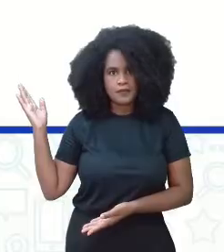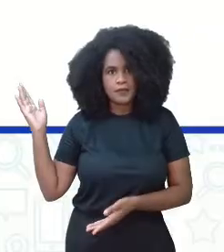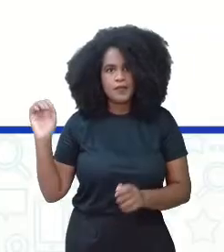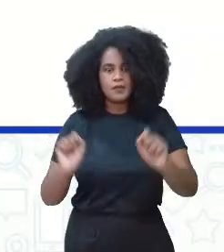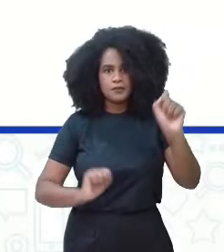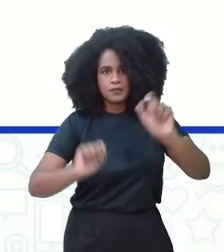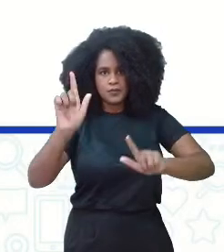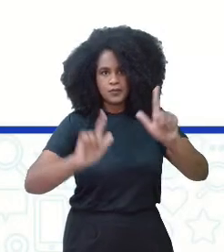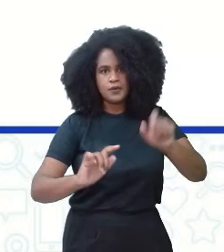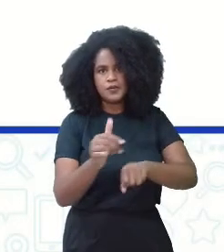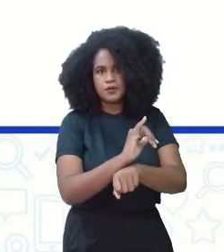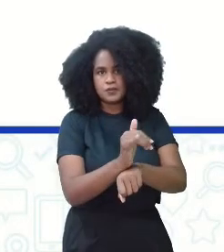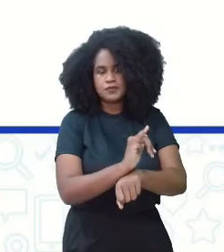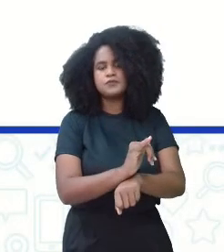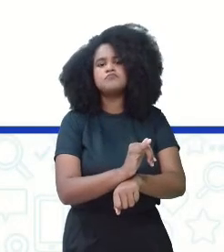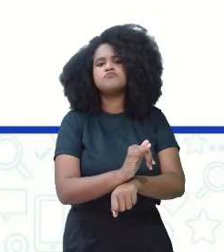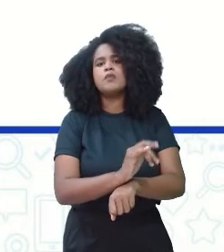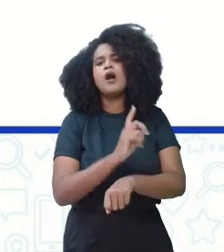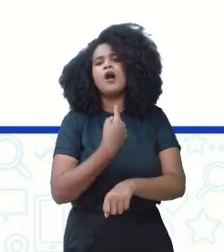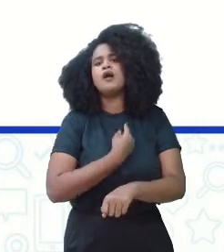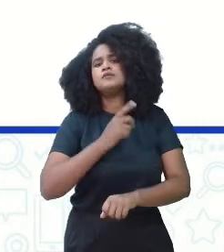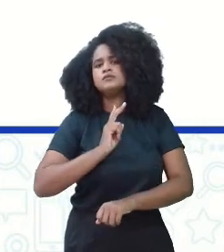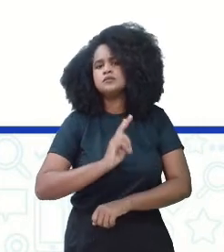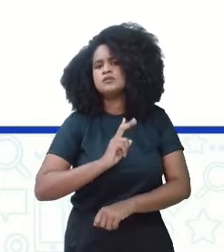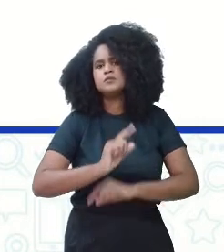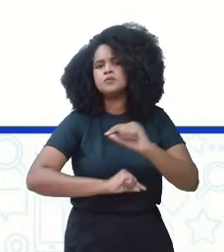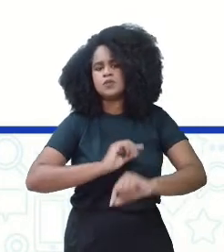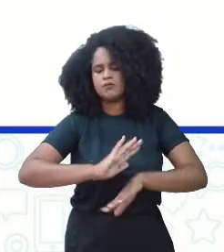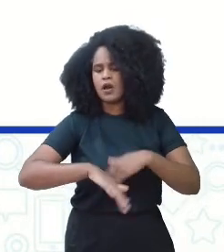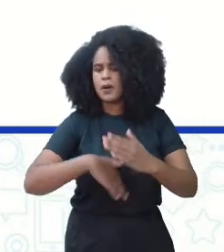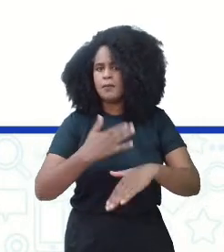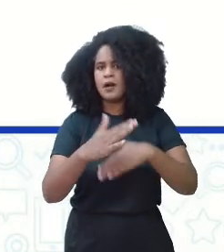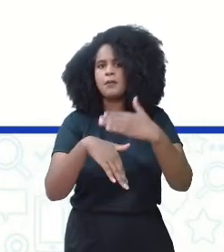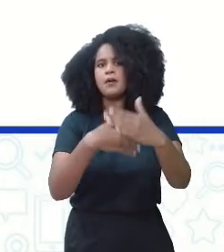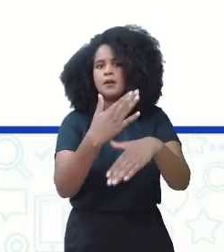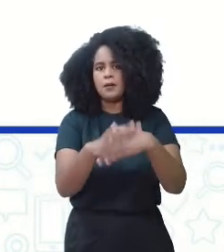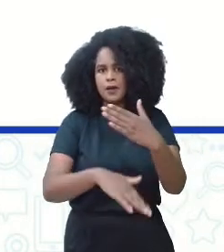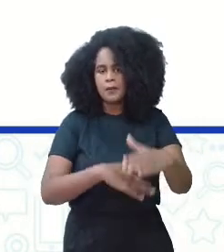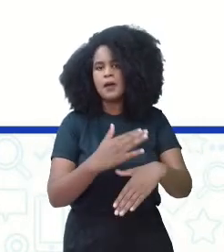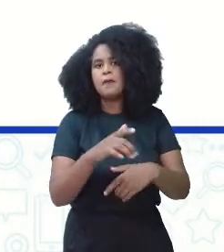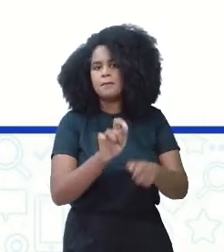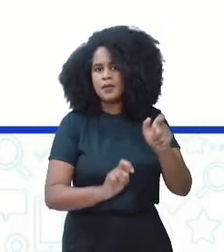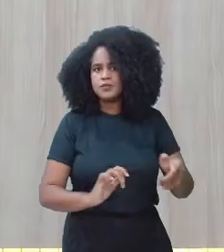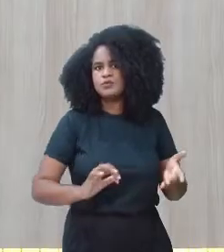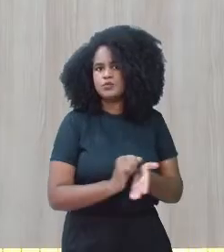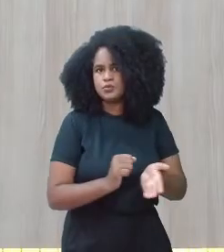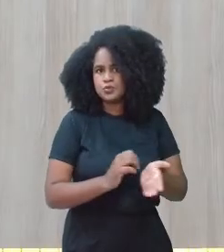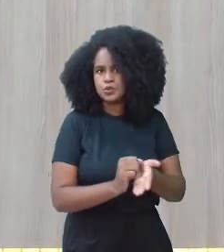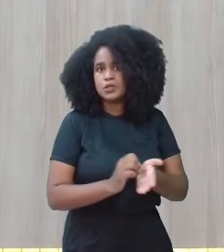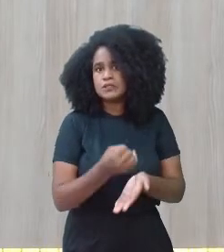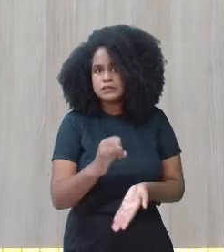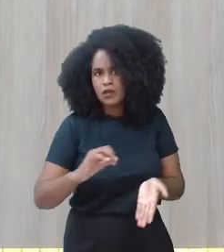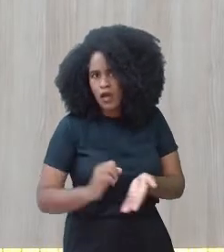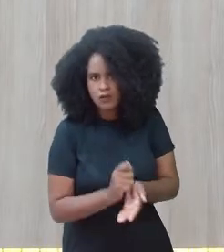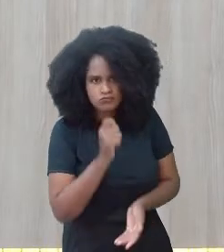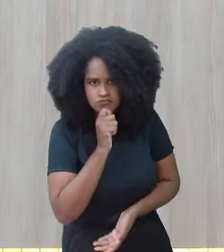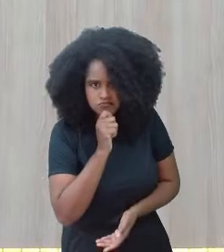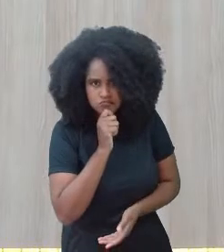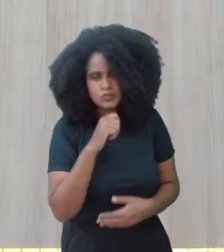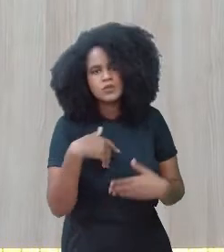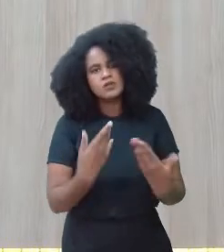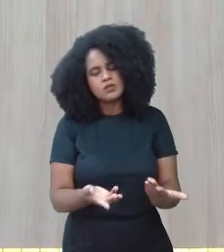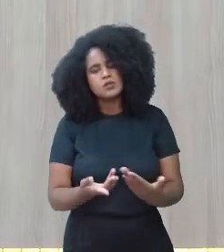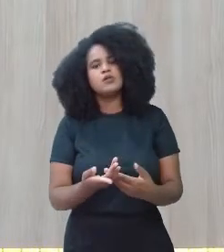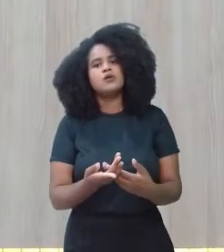carinha aqui. A gente está cada vez mais crescendo esse número de inscritos. E se você ainda não se inscreve, fala com